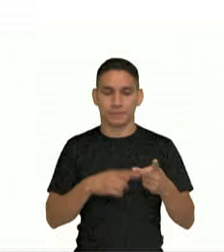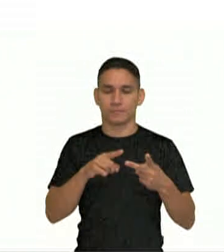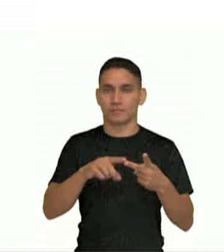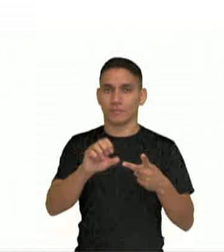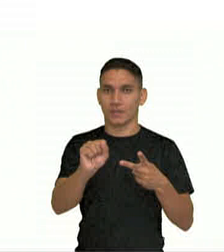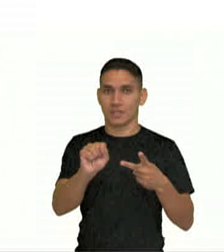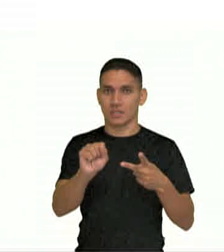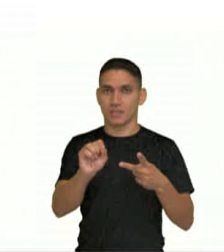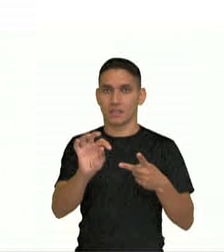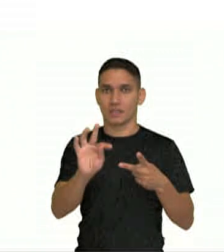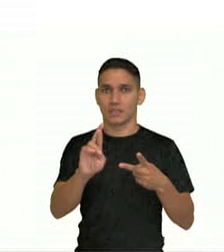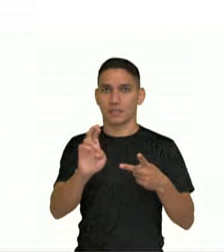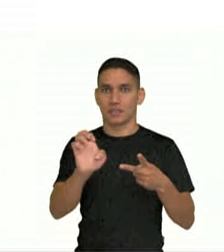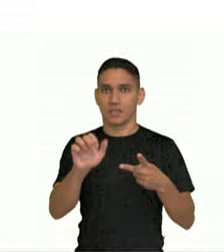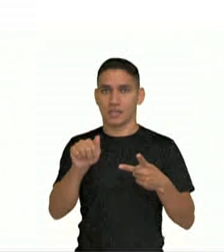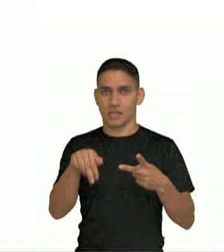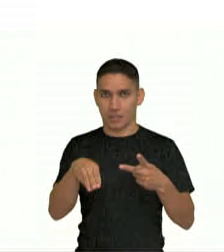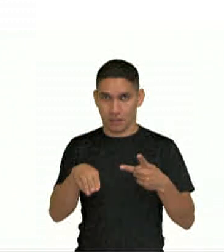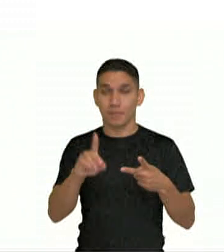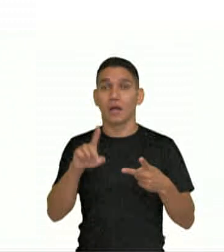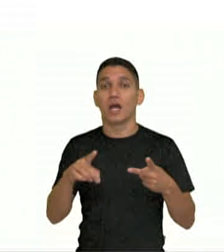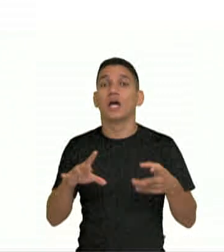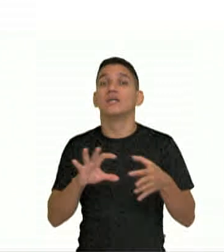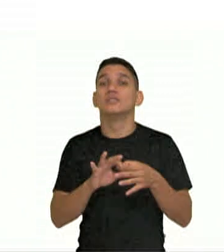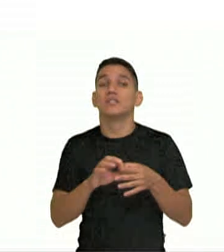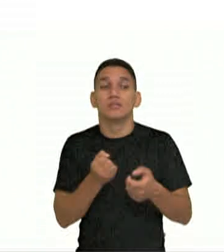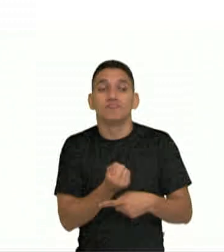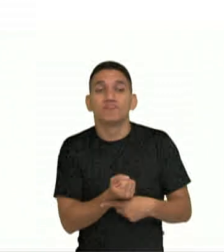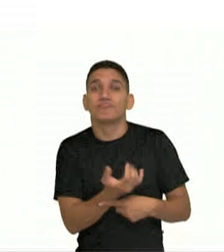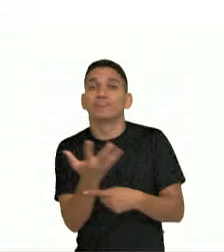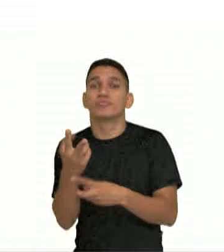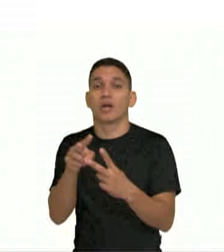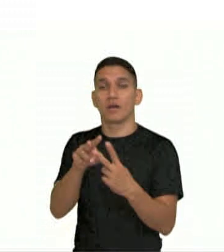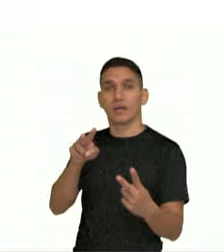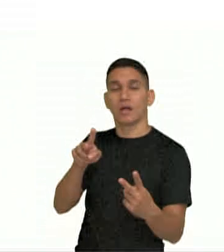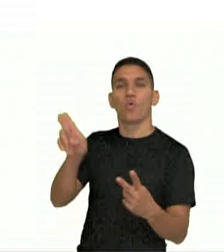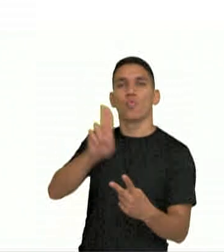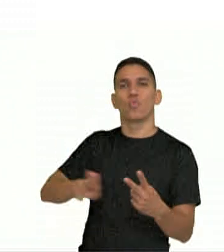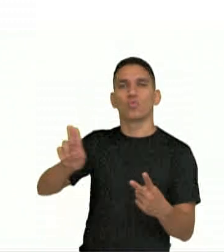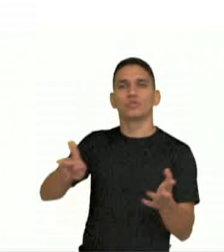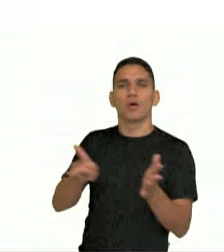Streaming, forma de distribuição digital utilizada para o